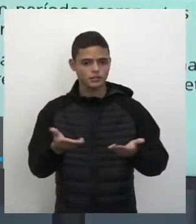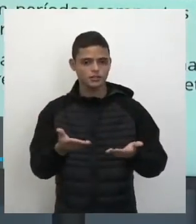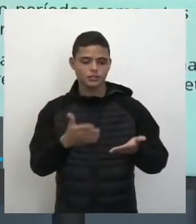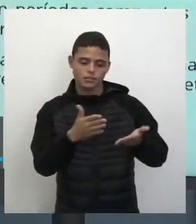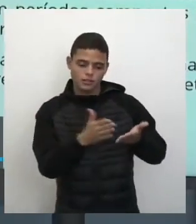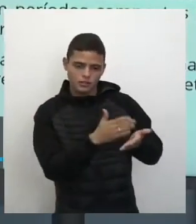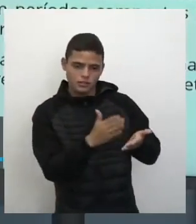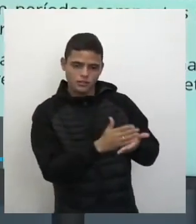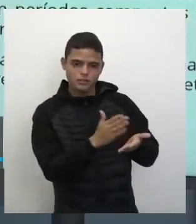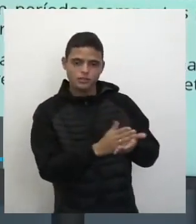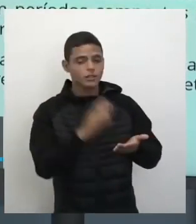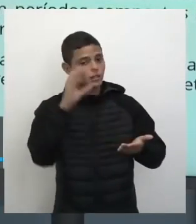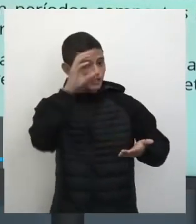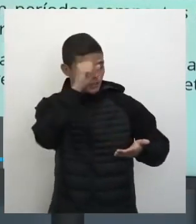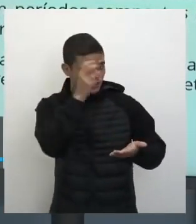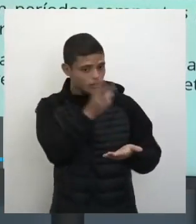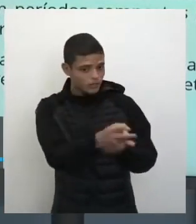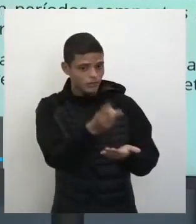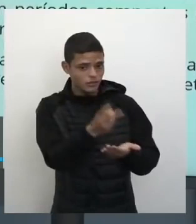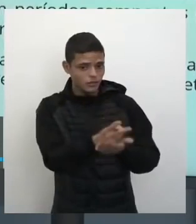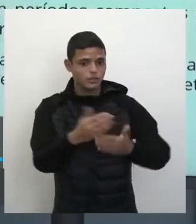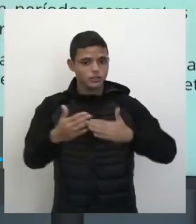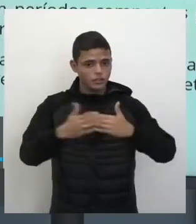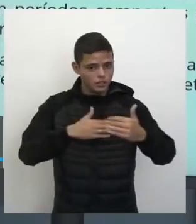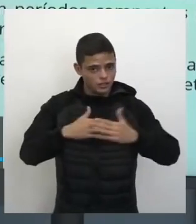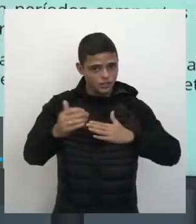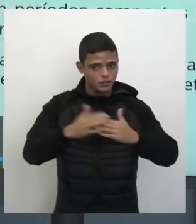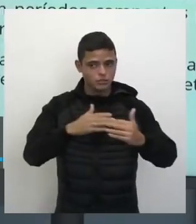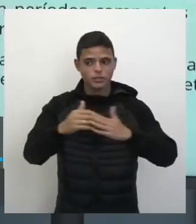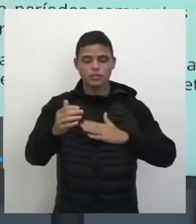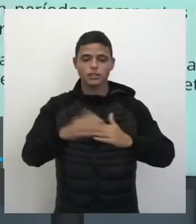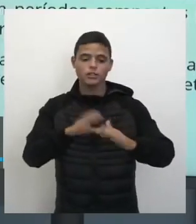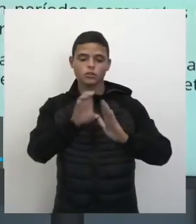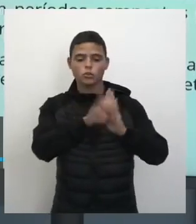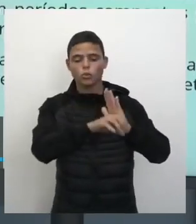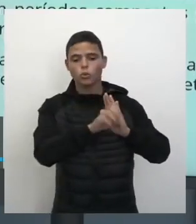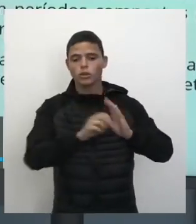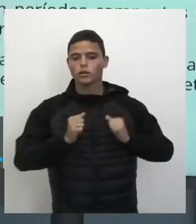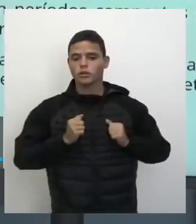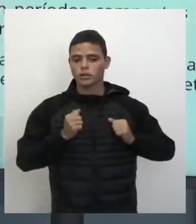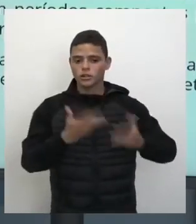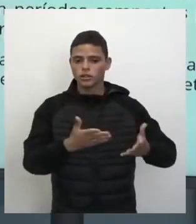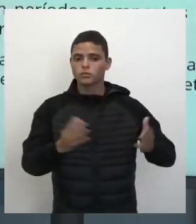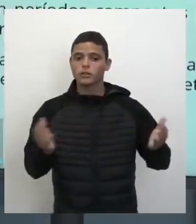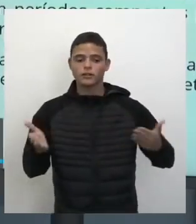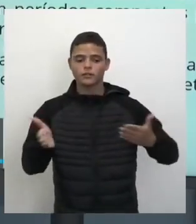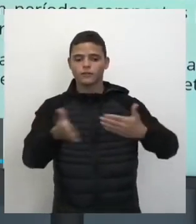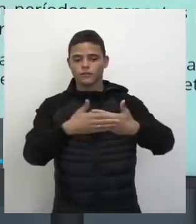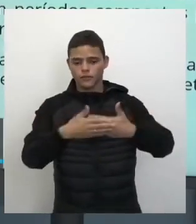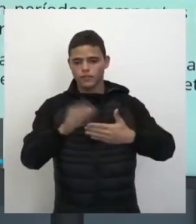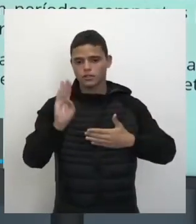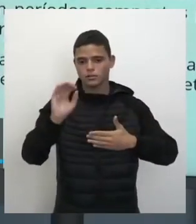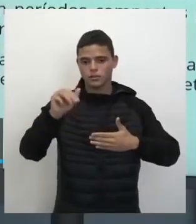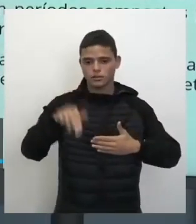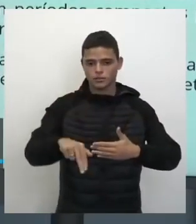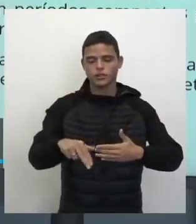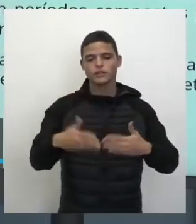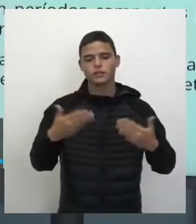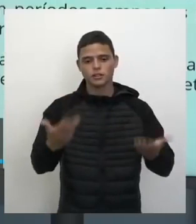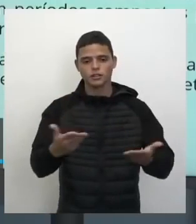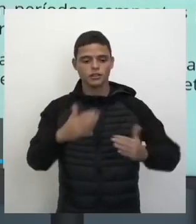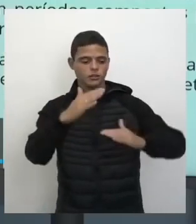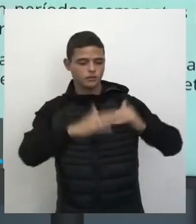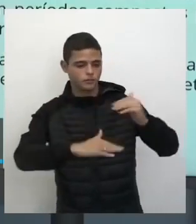Aprender Sempre, né? A gente agora está com as habilidades do currículo em ação para fechar o bimestre. E essa habilidade é uma habilidade